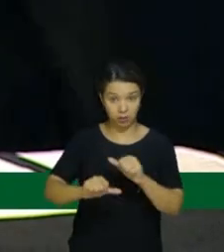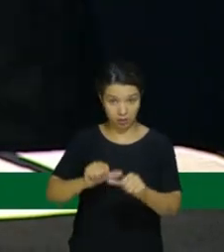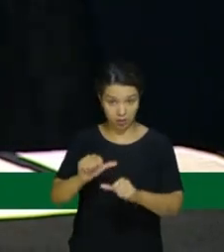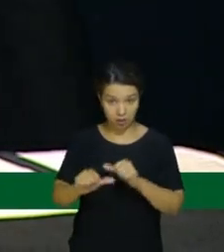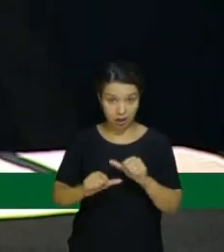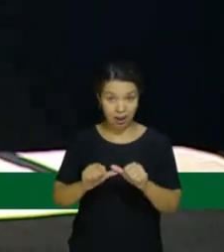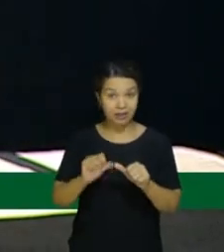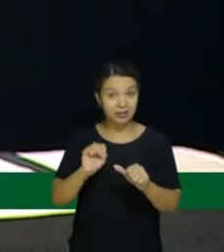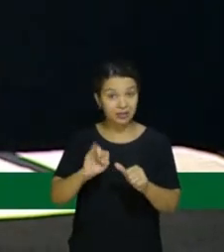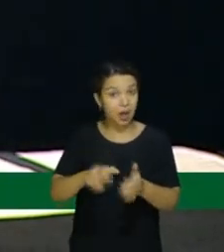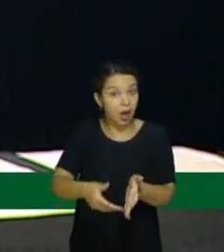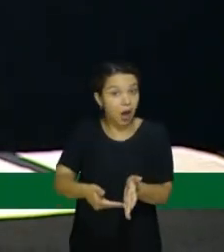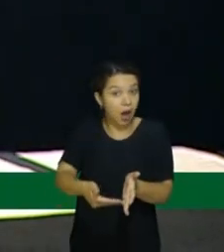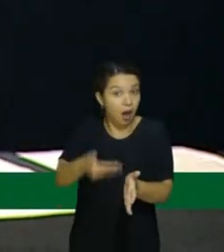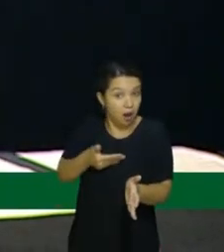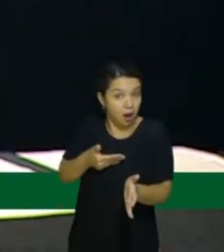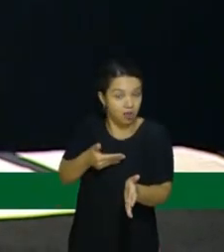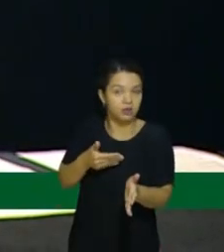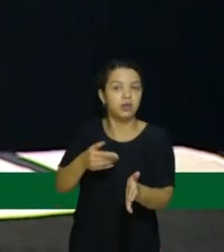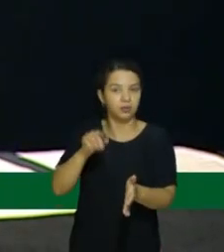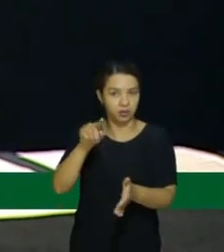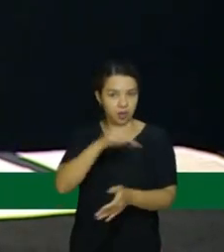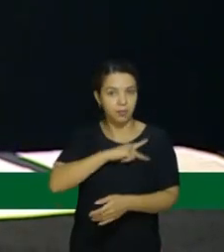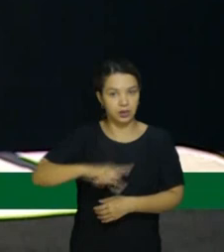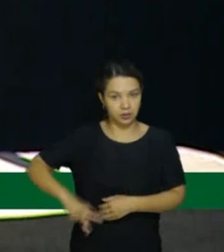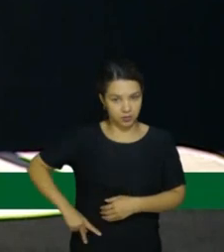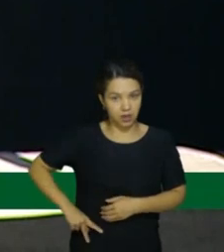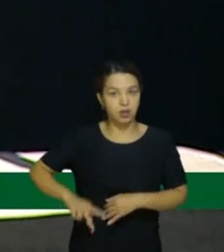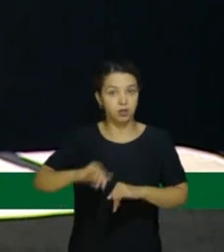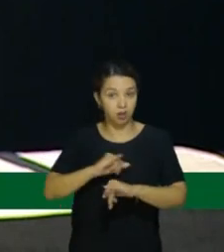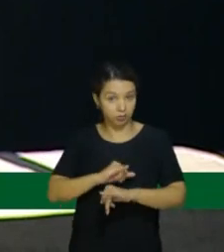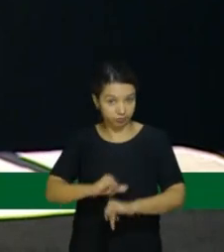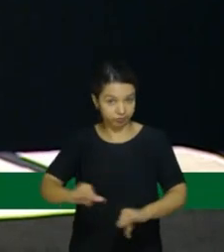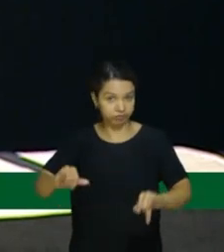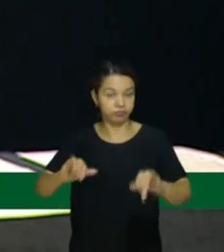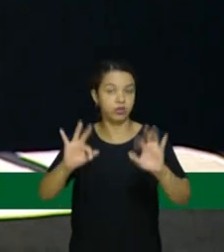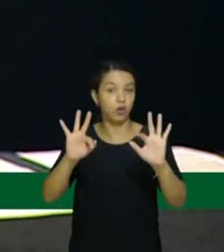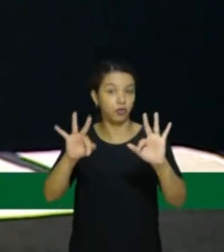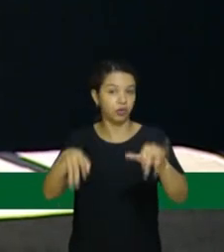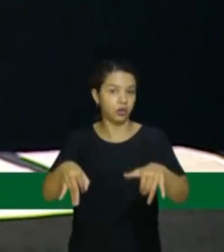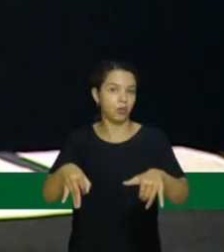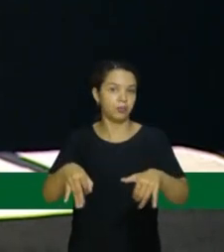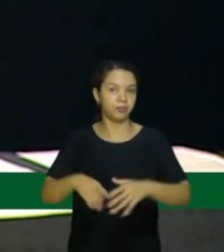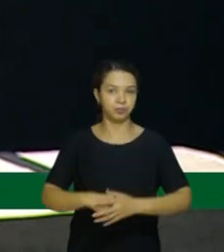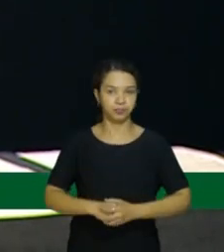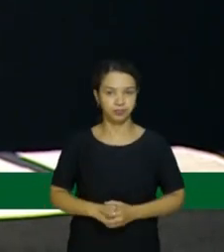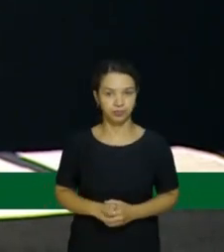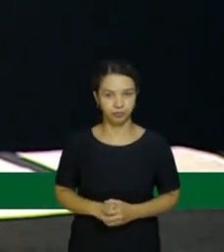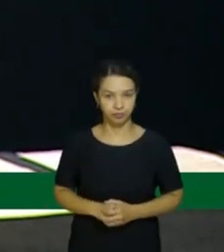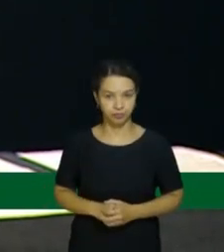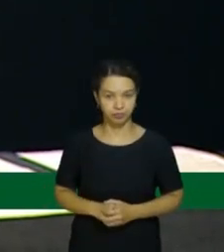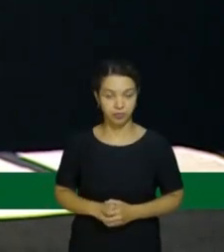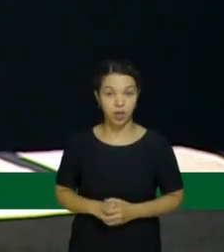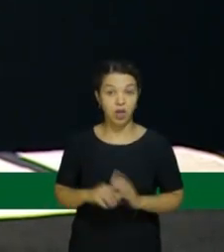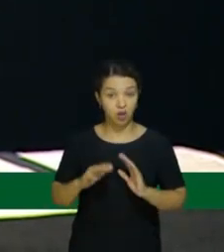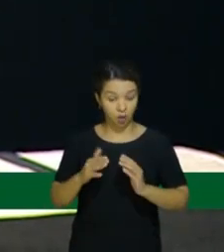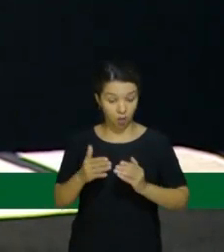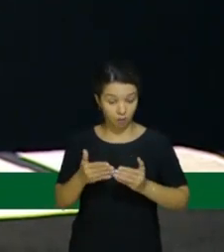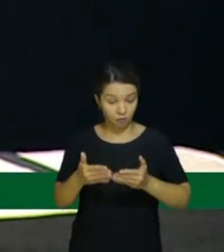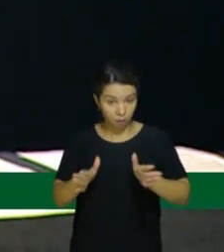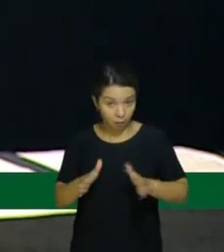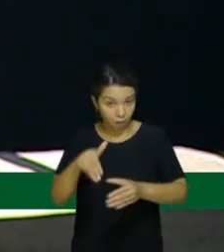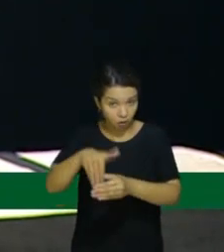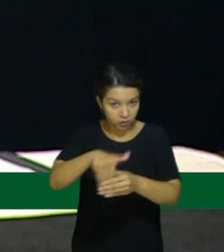da eleição da votação melhor dizendo após aberta a votação o deputado seleciona como quer